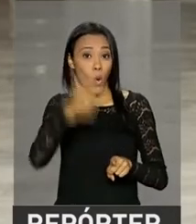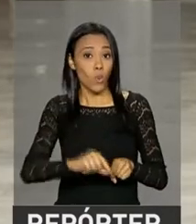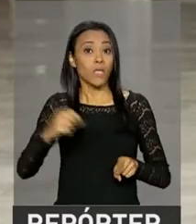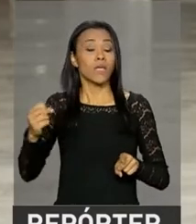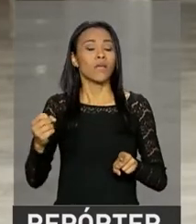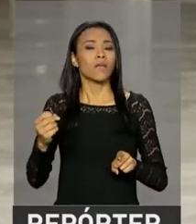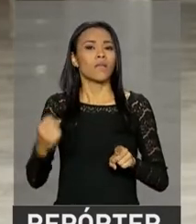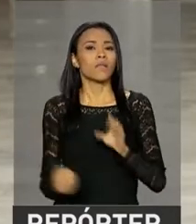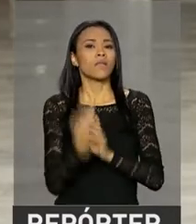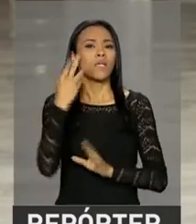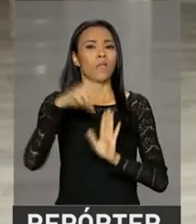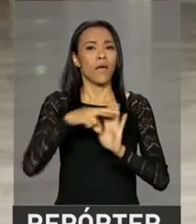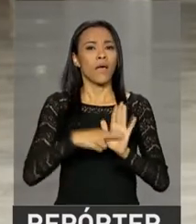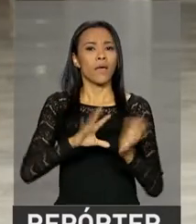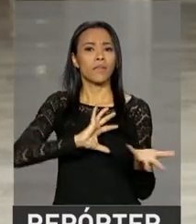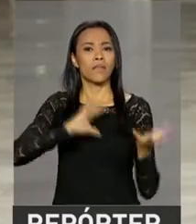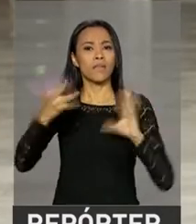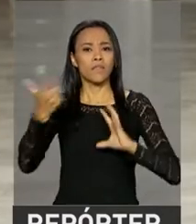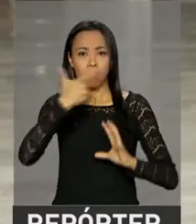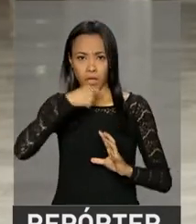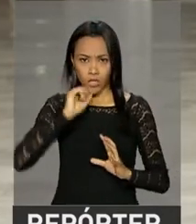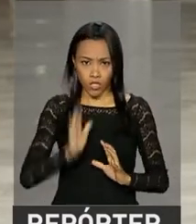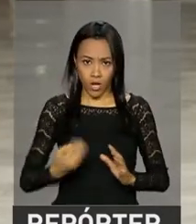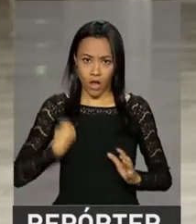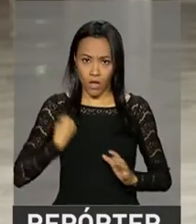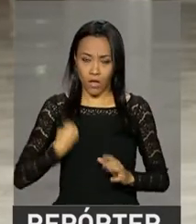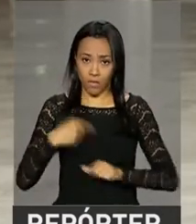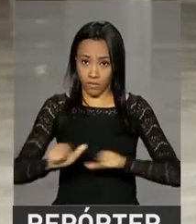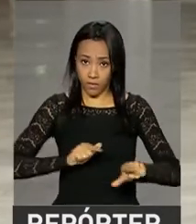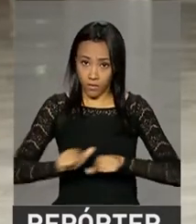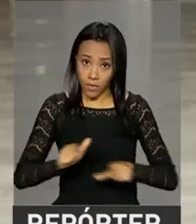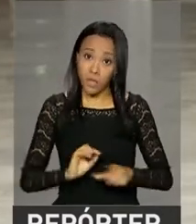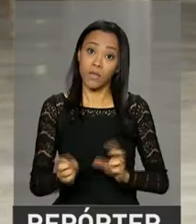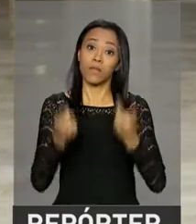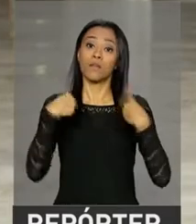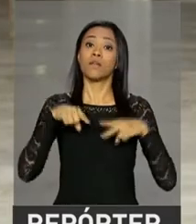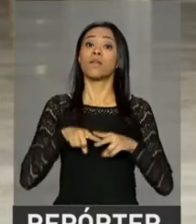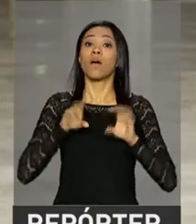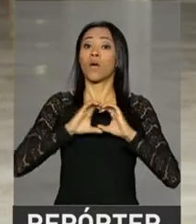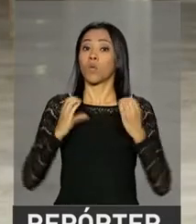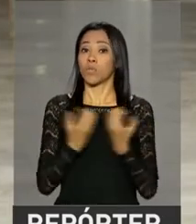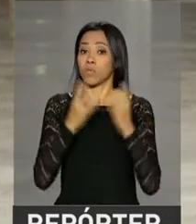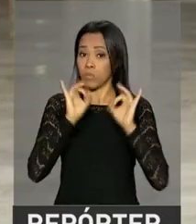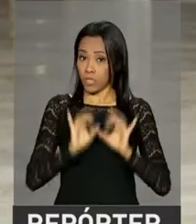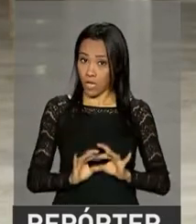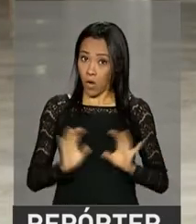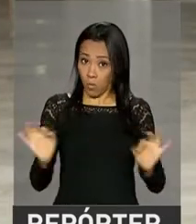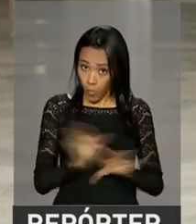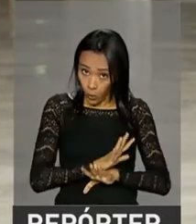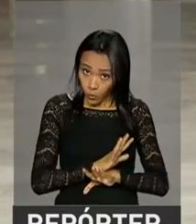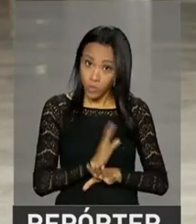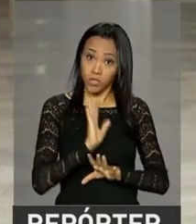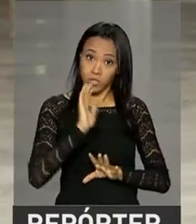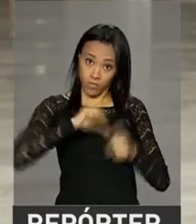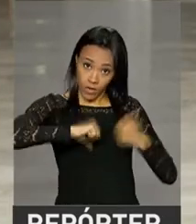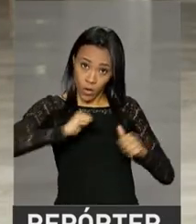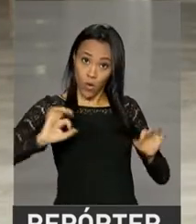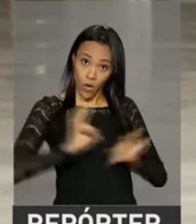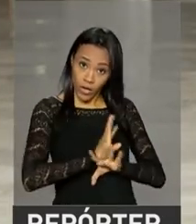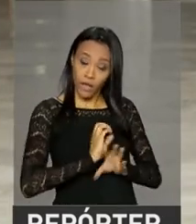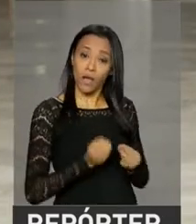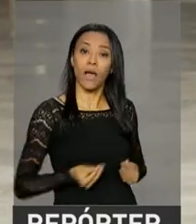de transição para quem já está no mercado de trabalho após a comissão especial esse texto segue para o plenário da câmara dos deputados